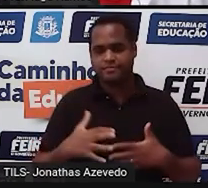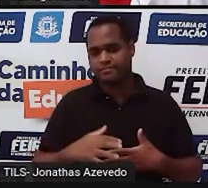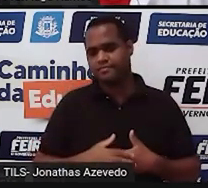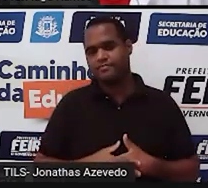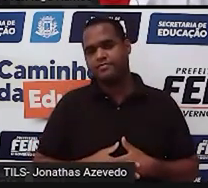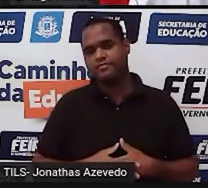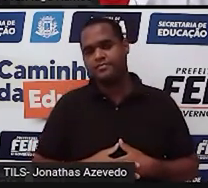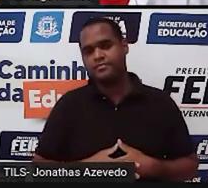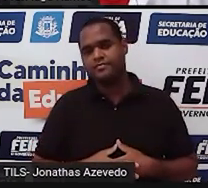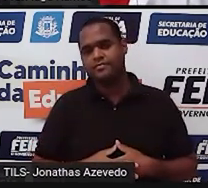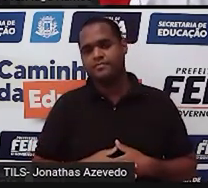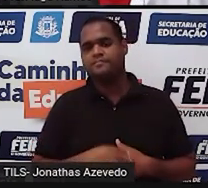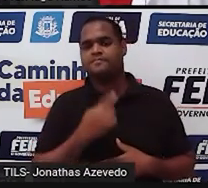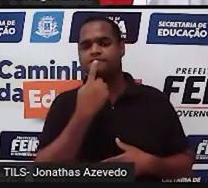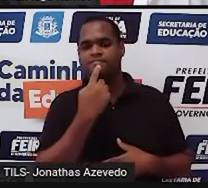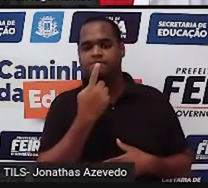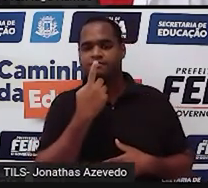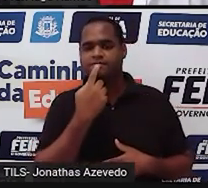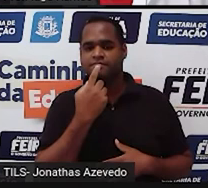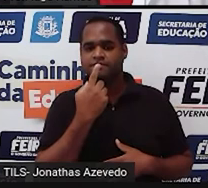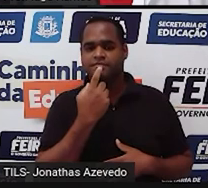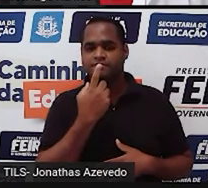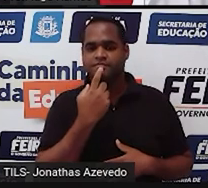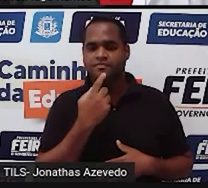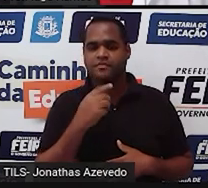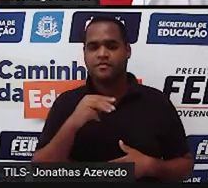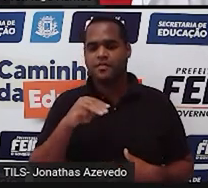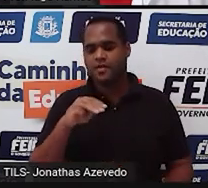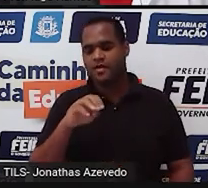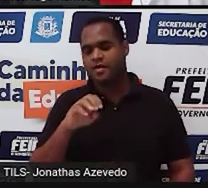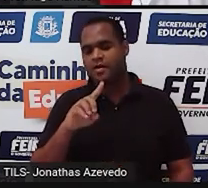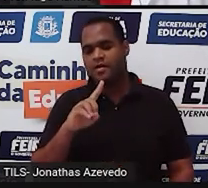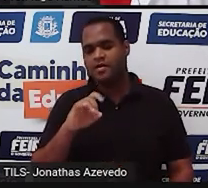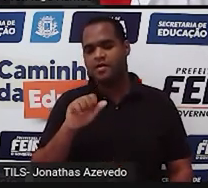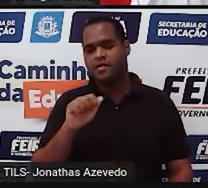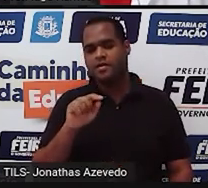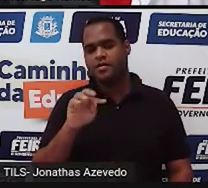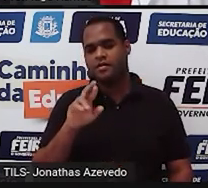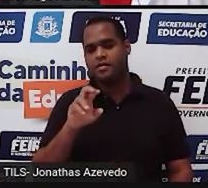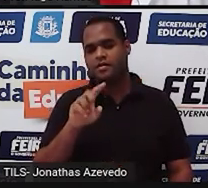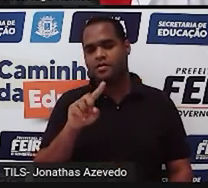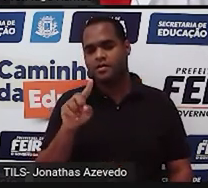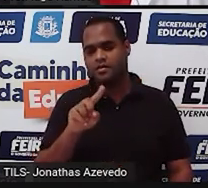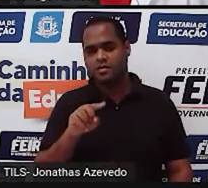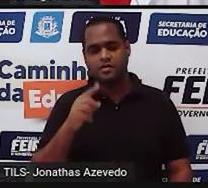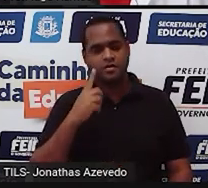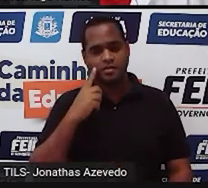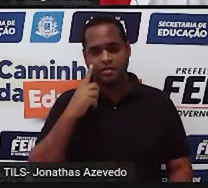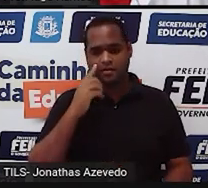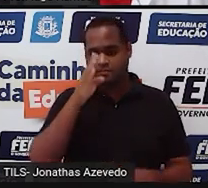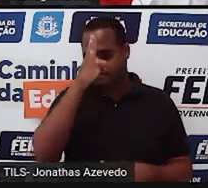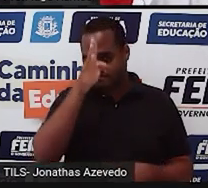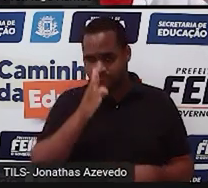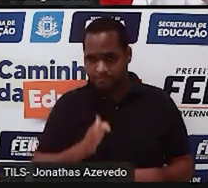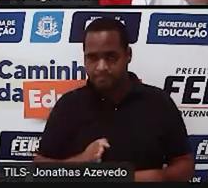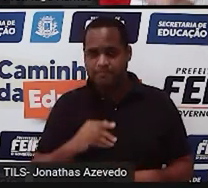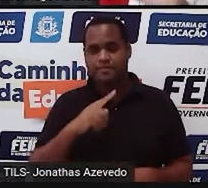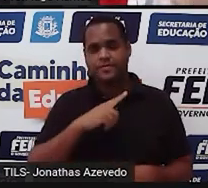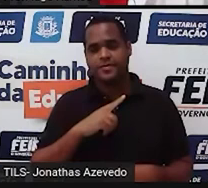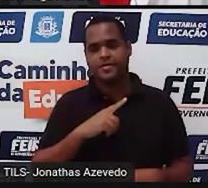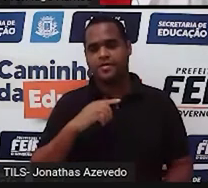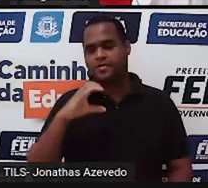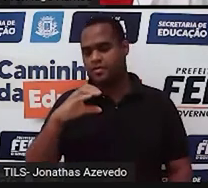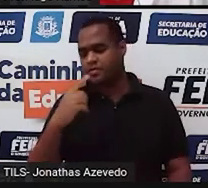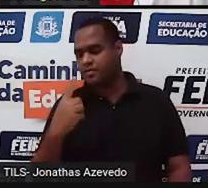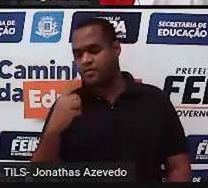a reta vermelhinha que é a reta meio-dia três tá bom paz cruzou segmento o segmento que